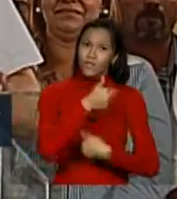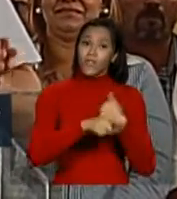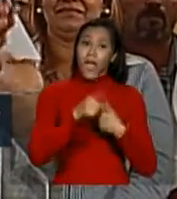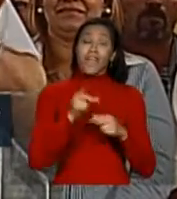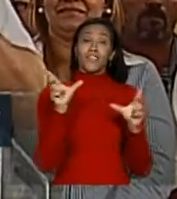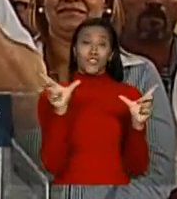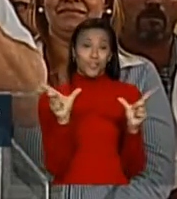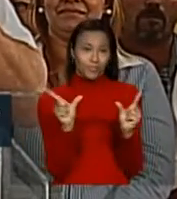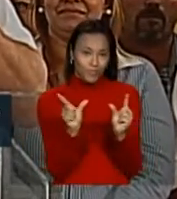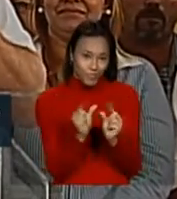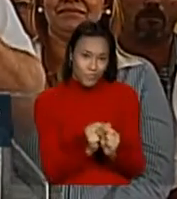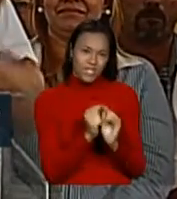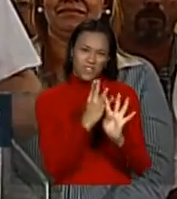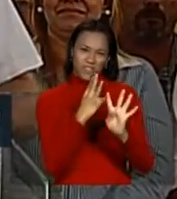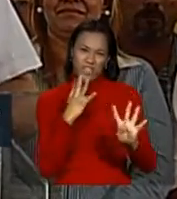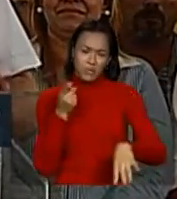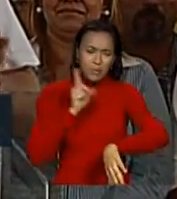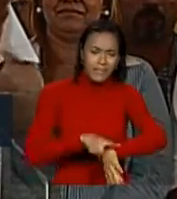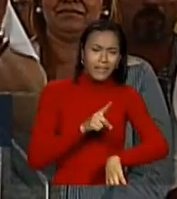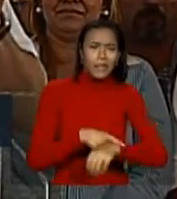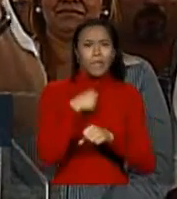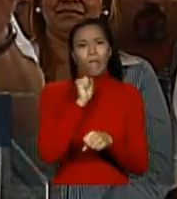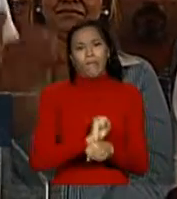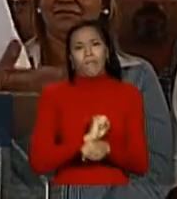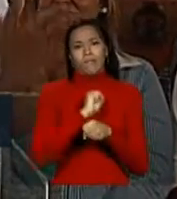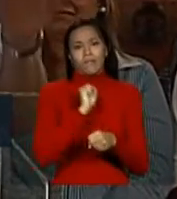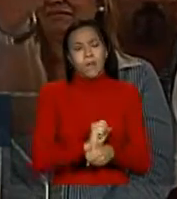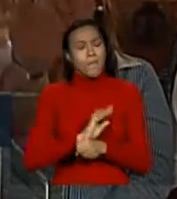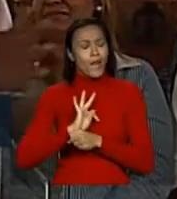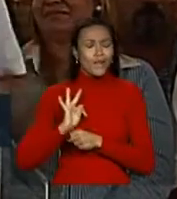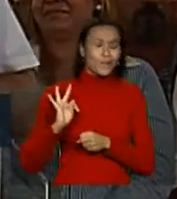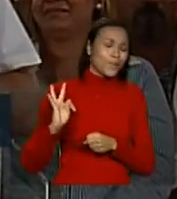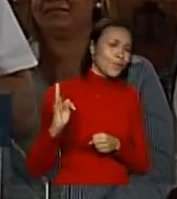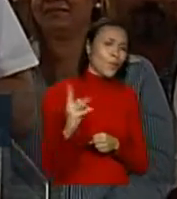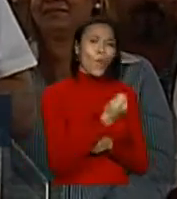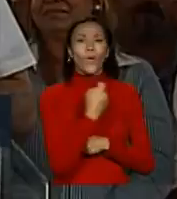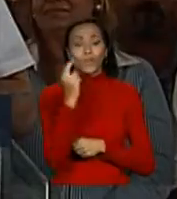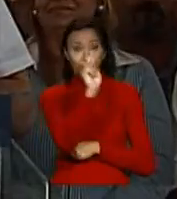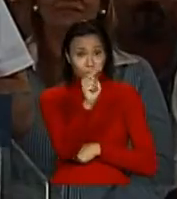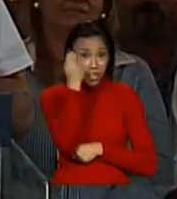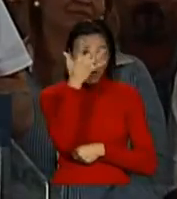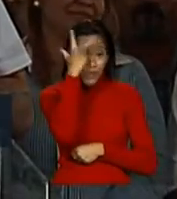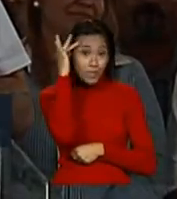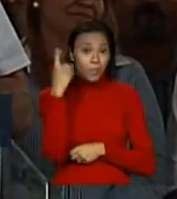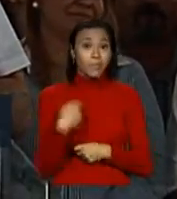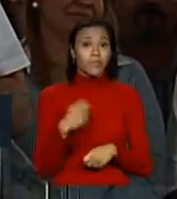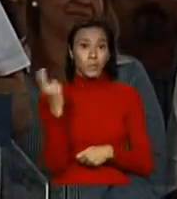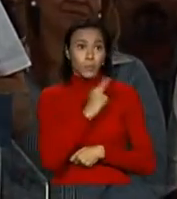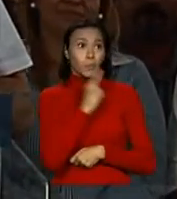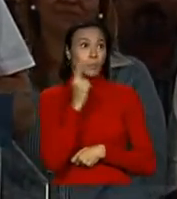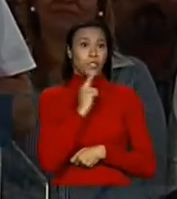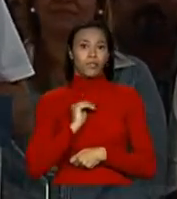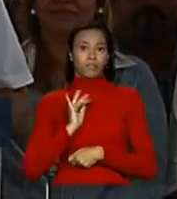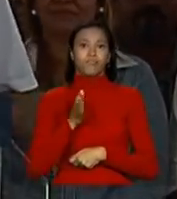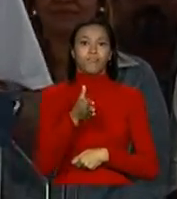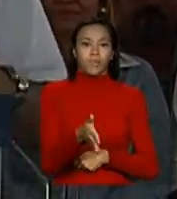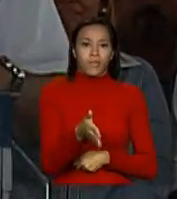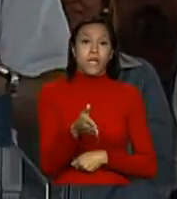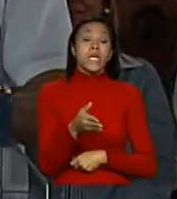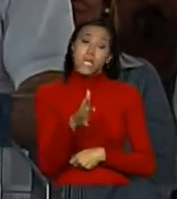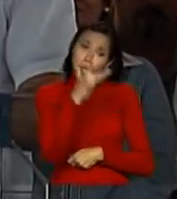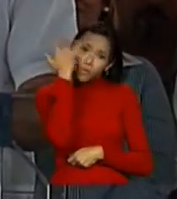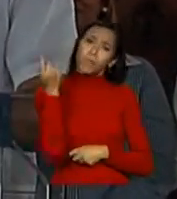filas reduzir o tempo de espera para todas as cirurgias que a pessoa não precisa fazer na hora da urgência que ela